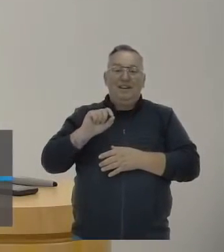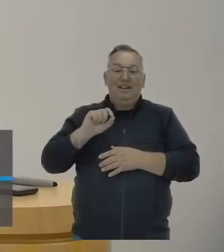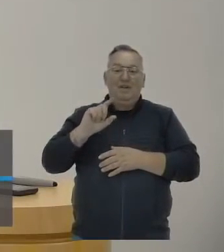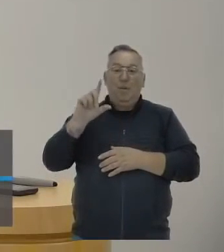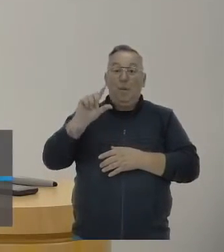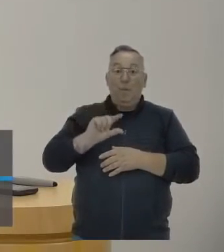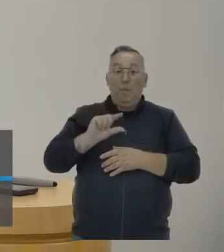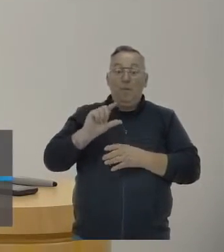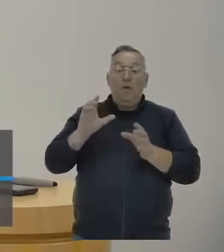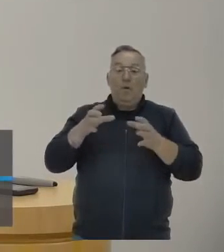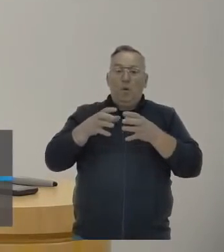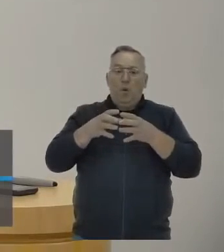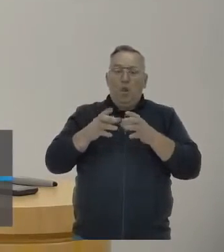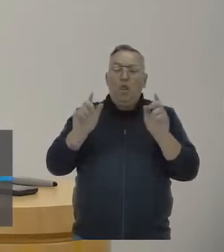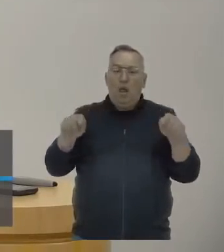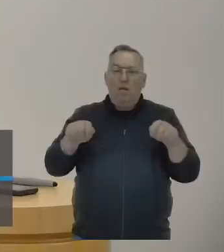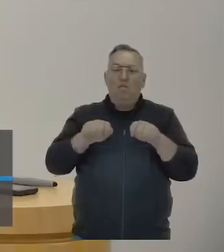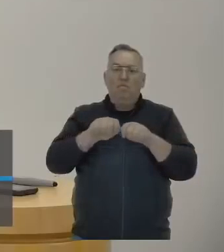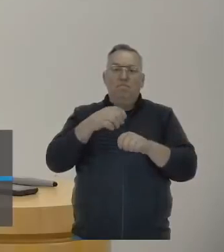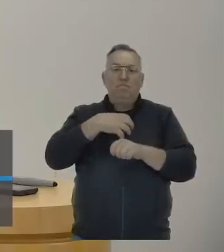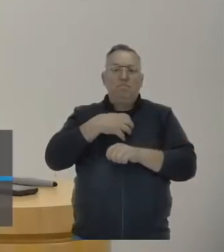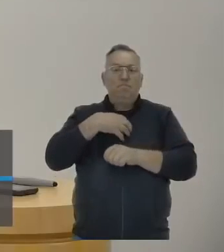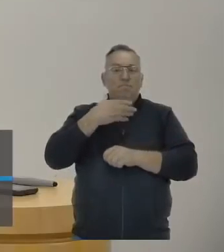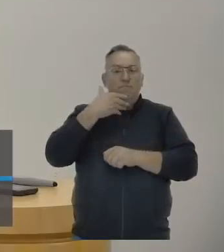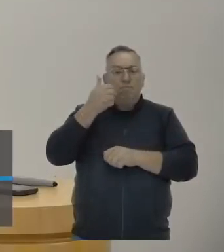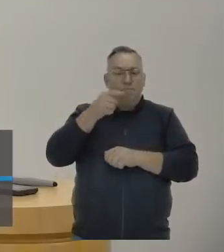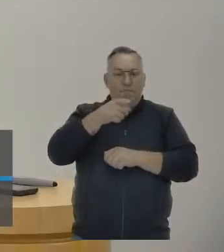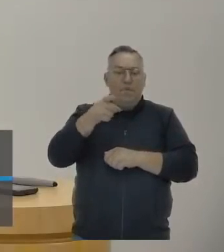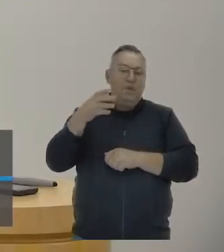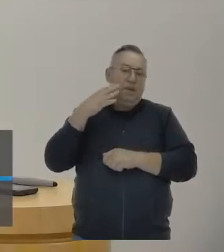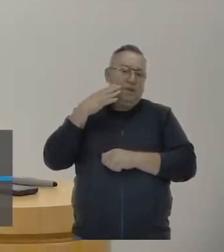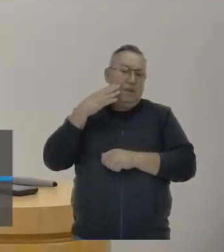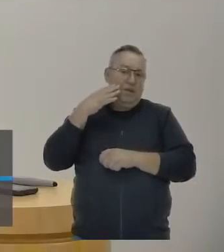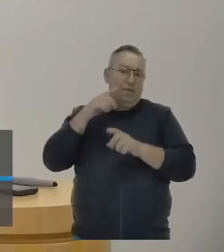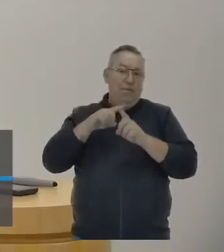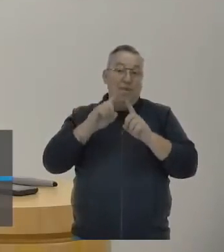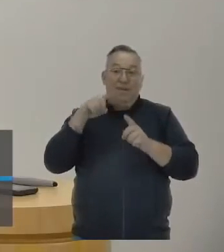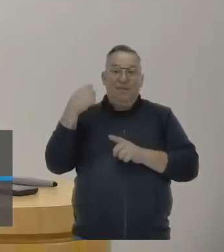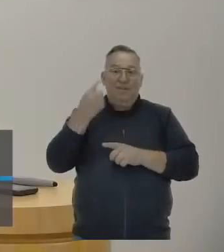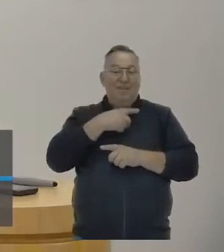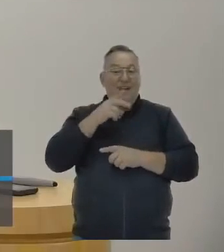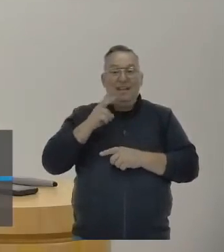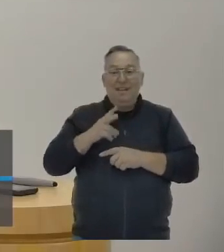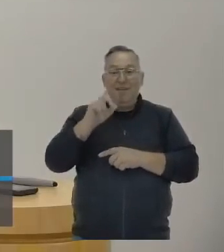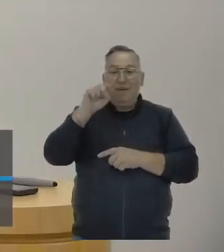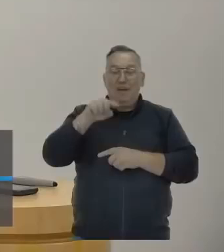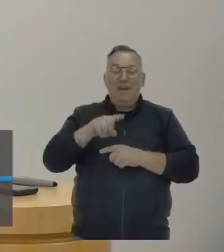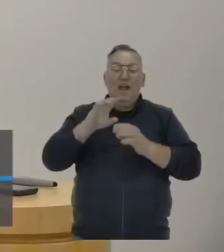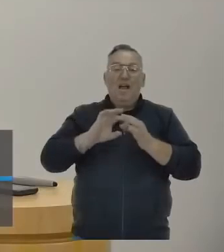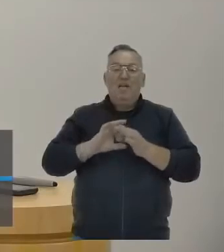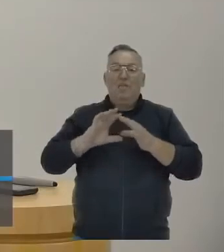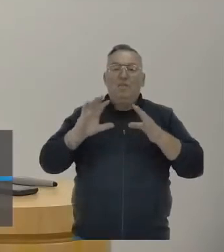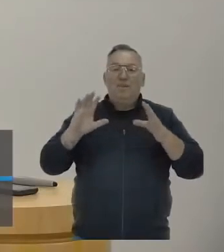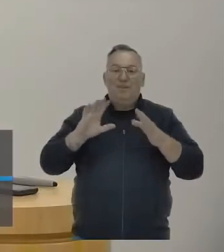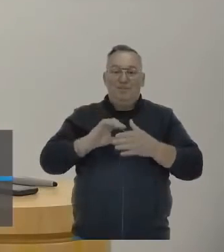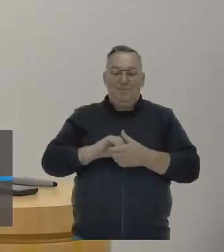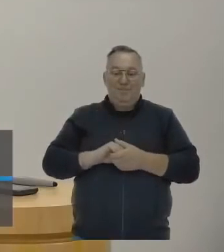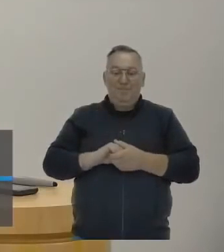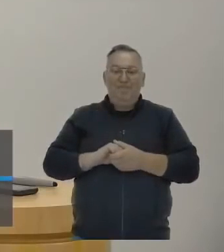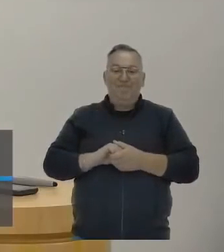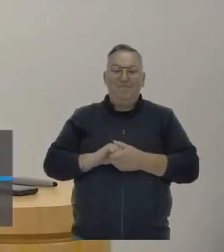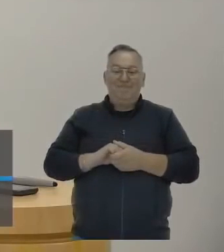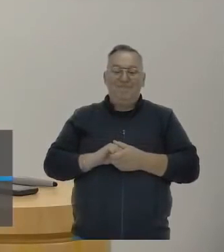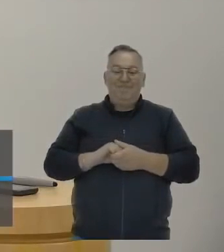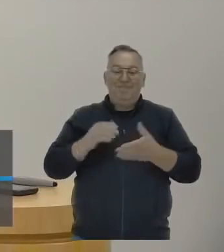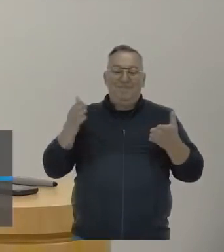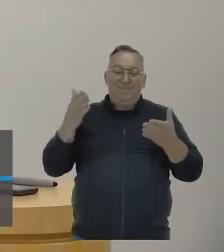menos turmas, aí dá para fazer de uma forma melhor. Vocês é que sabem a melhor forma, mas a gente está sempre aqui à disposição. Tá bom? Bom, então